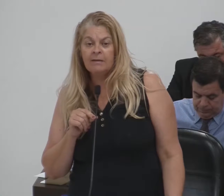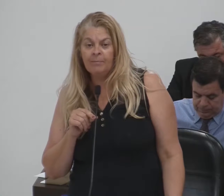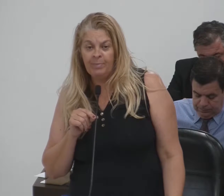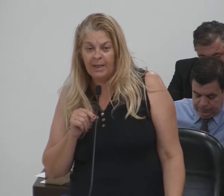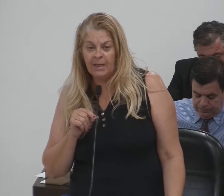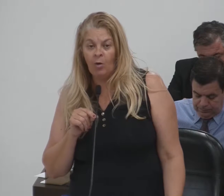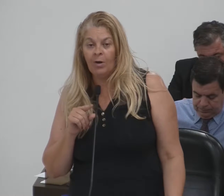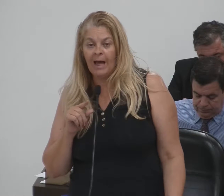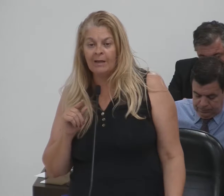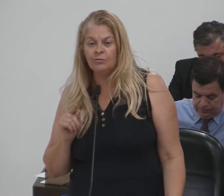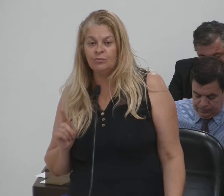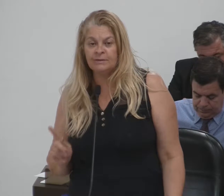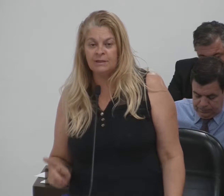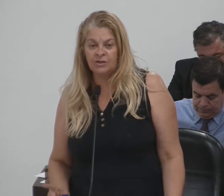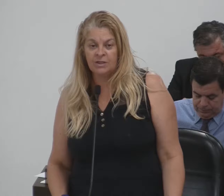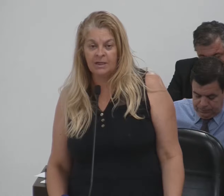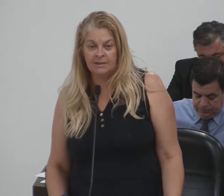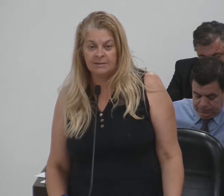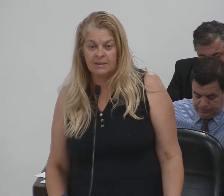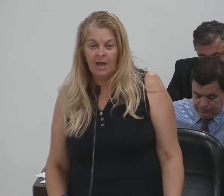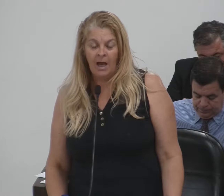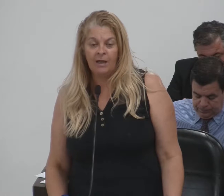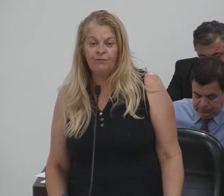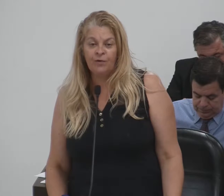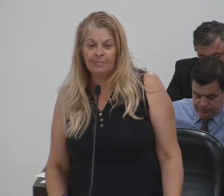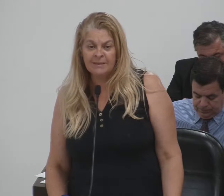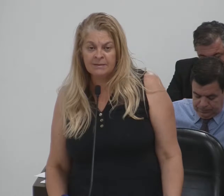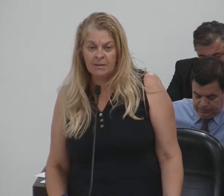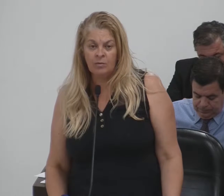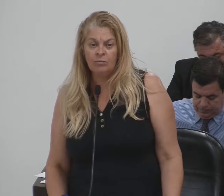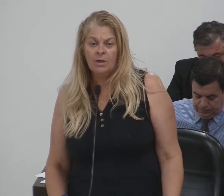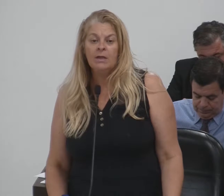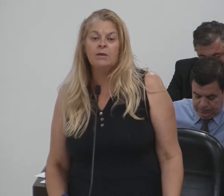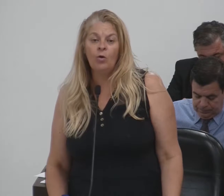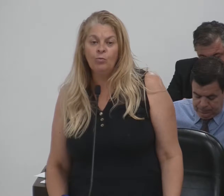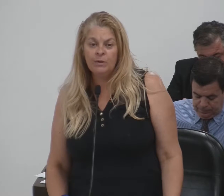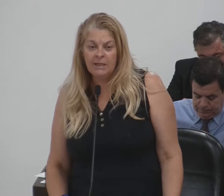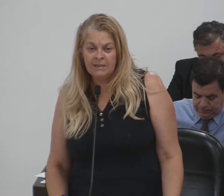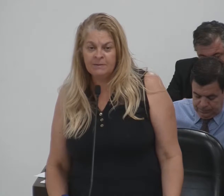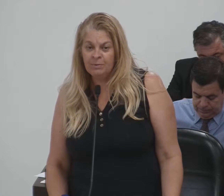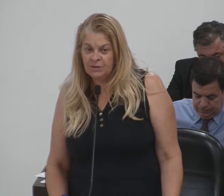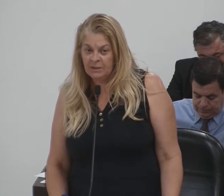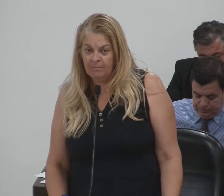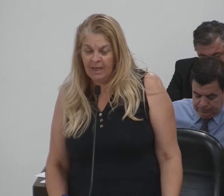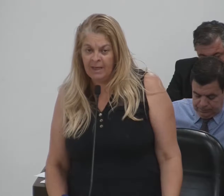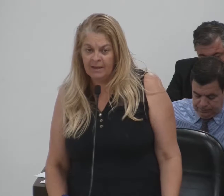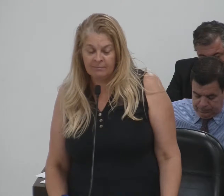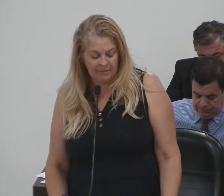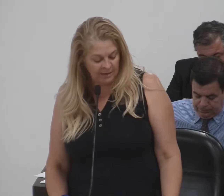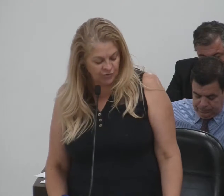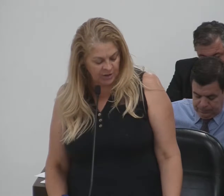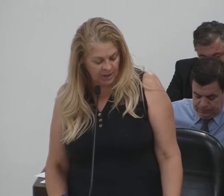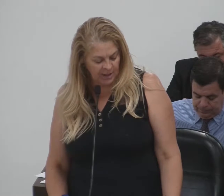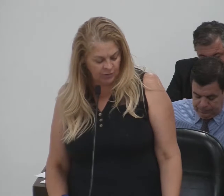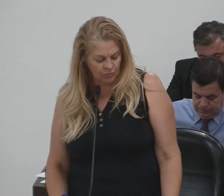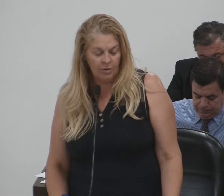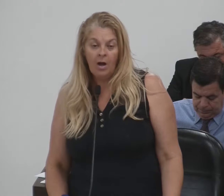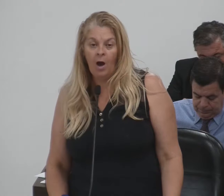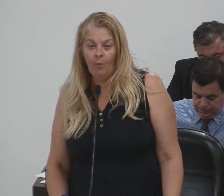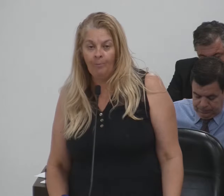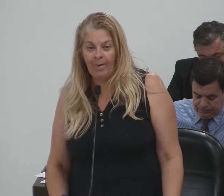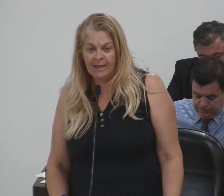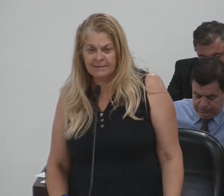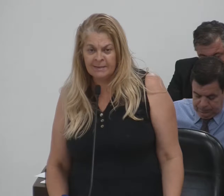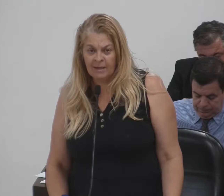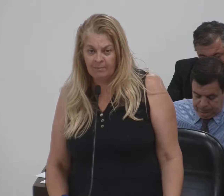e também ao lado dos guichês a informação que o munícipe de Limeira tem direito